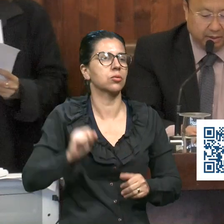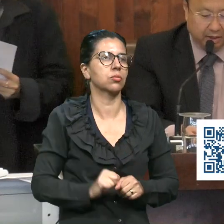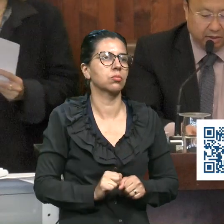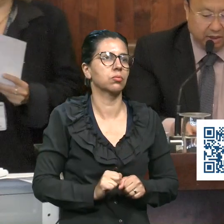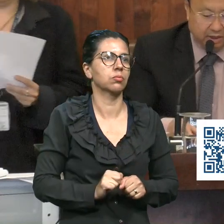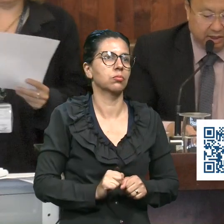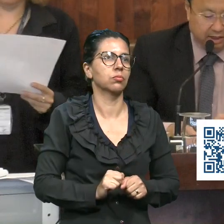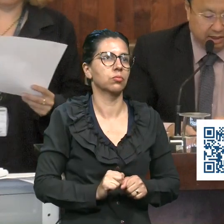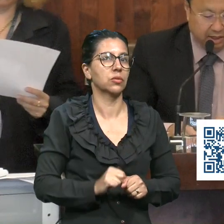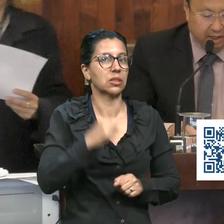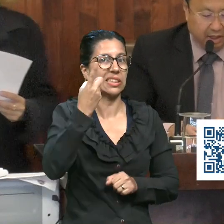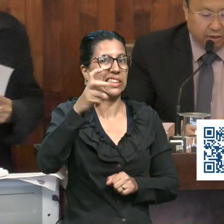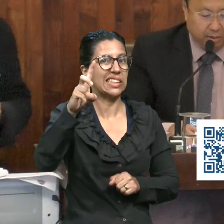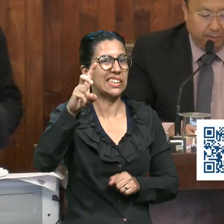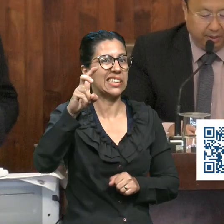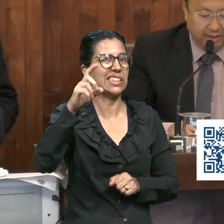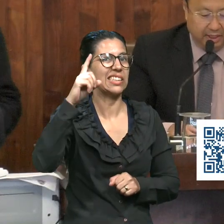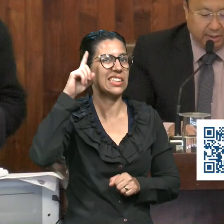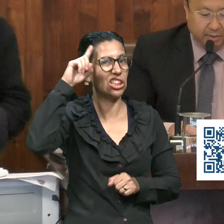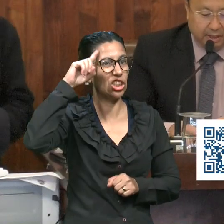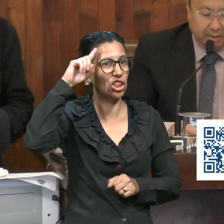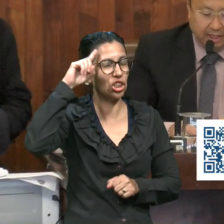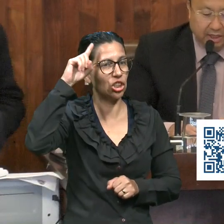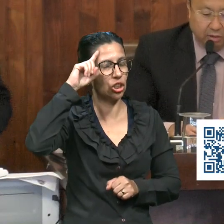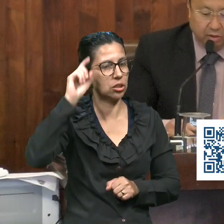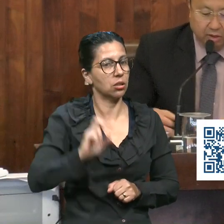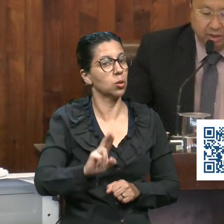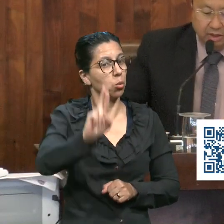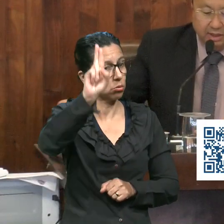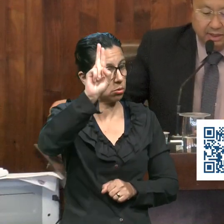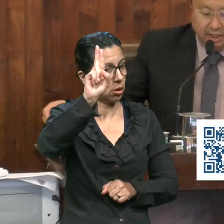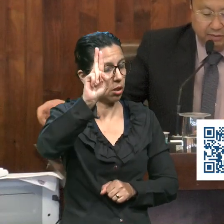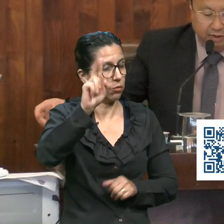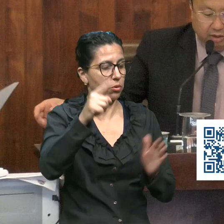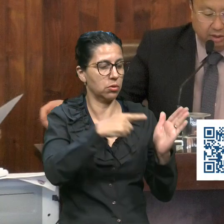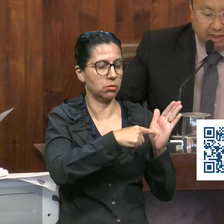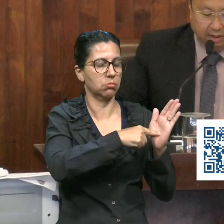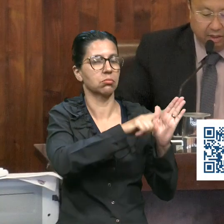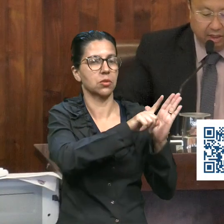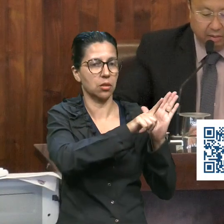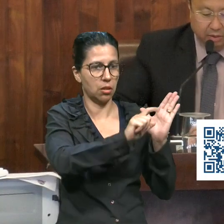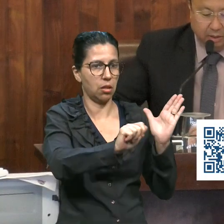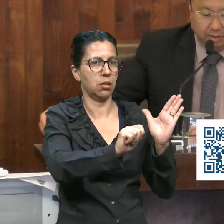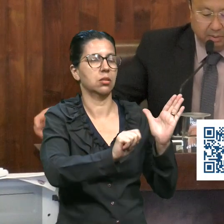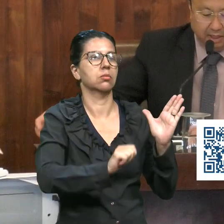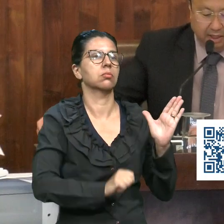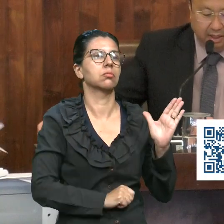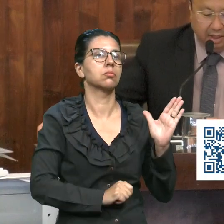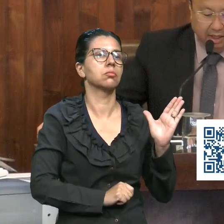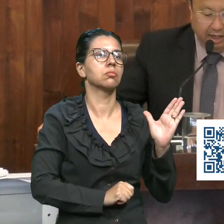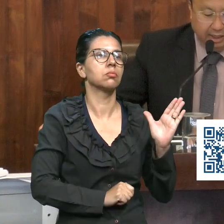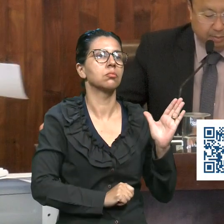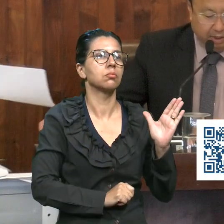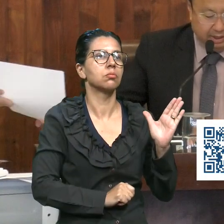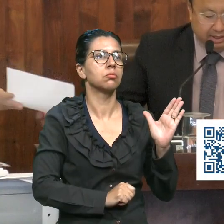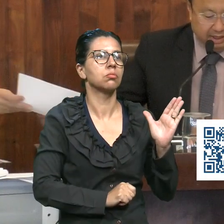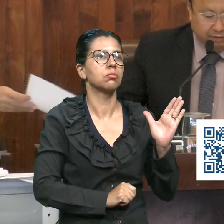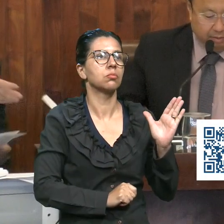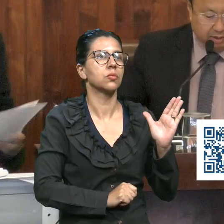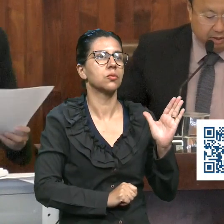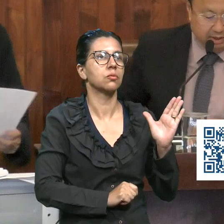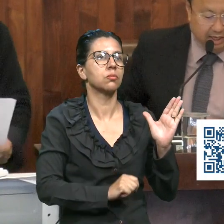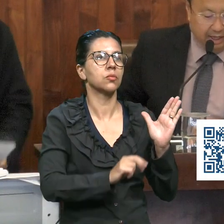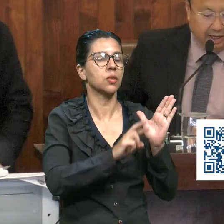prazo regimental de 15 dias, sob pena de responsabilidade de acordo com o artigo 16, 22 da Lei Orgânica do Município de Marília, respostas